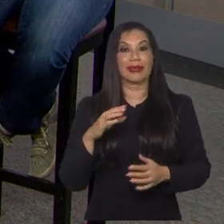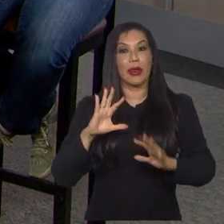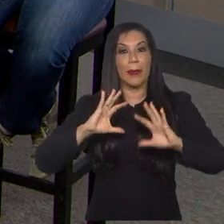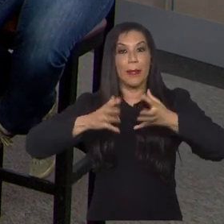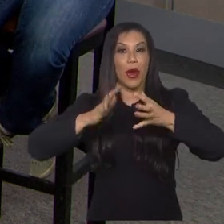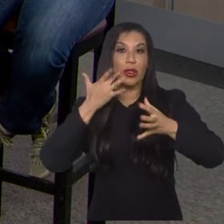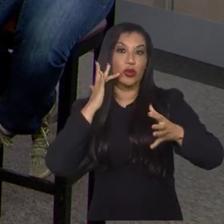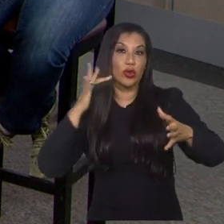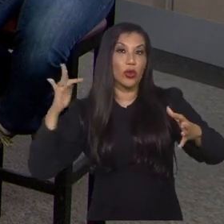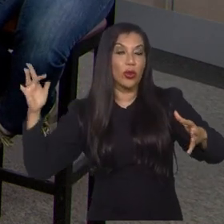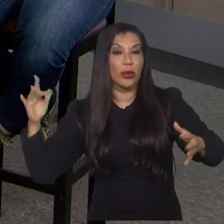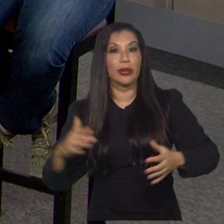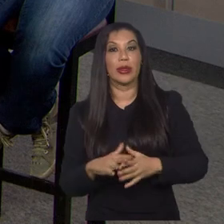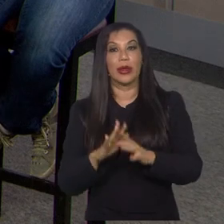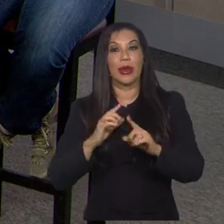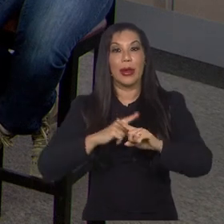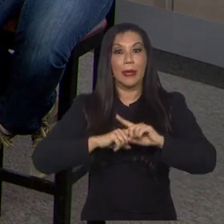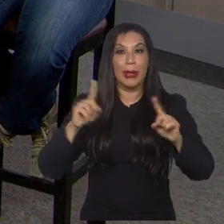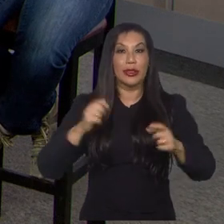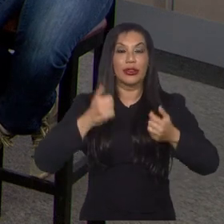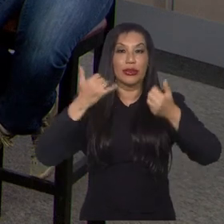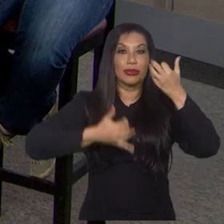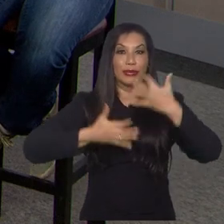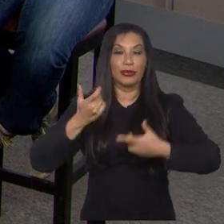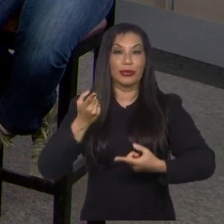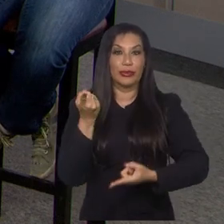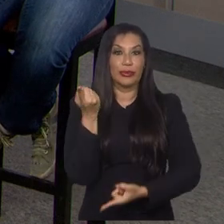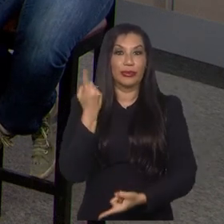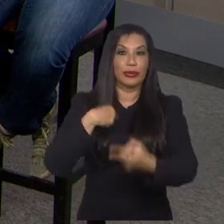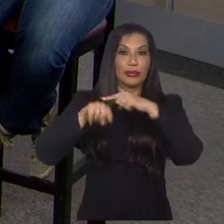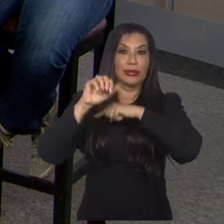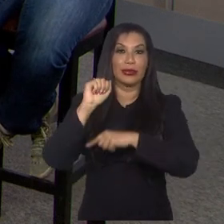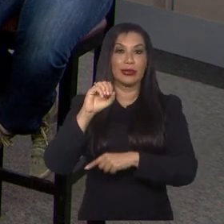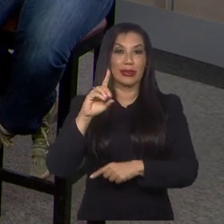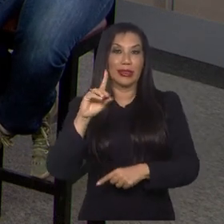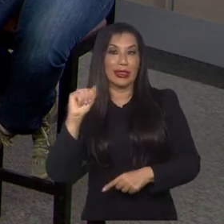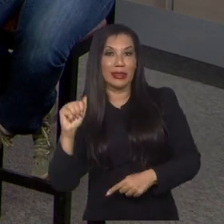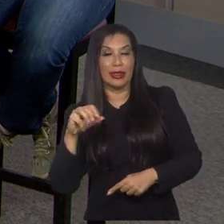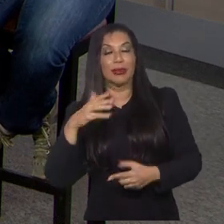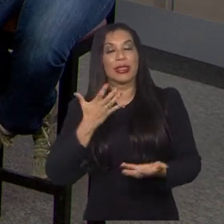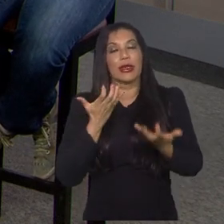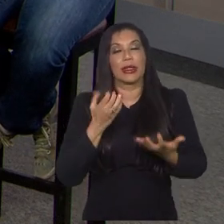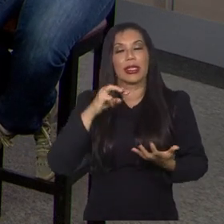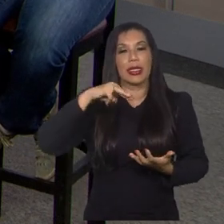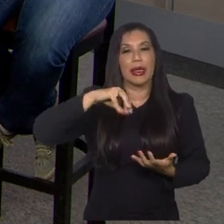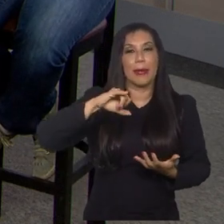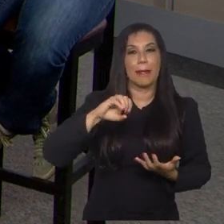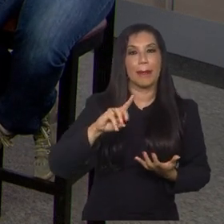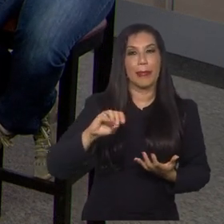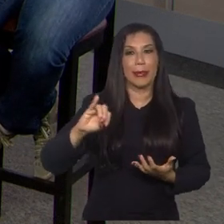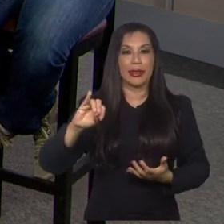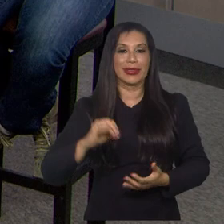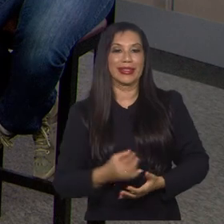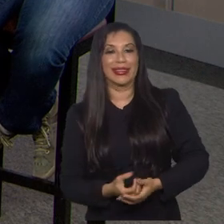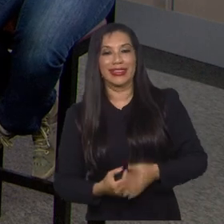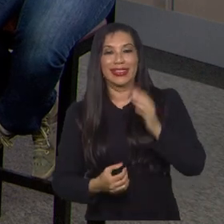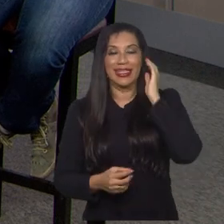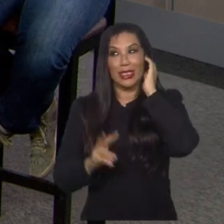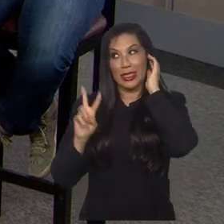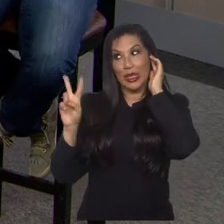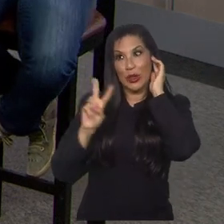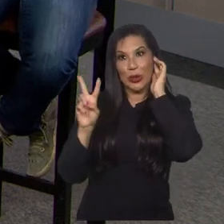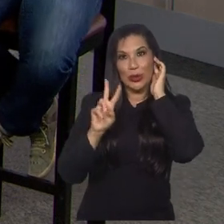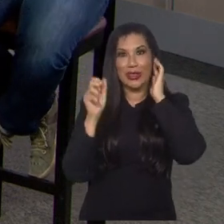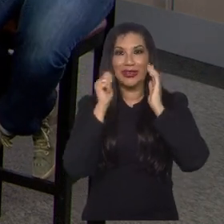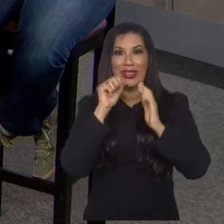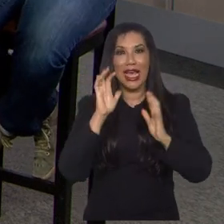ouro, então vamos lá. Mas pelo que eu coloquei, de superação seria a Ada, mas eu gostaria que fosse a Midi. Okay. Tem duas, tá? Nesse nome seu, tudo bem. É, a Copa